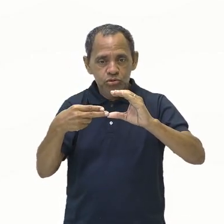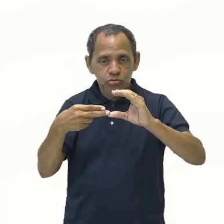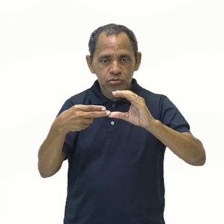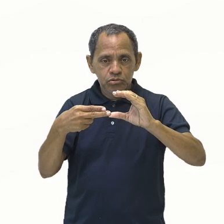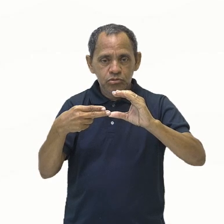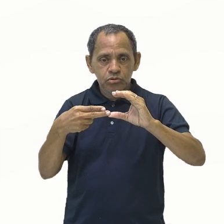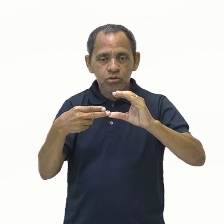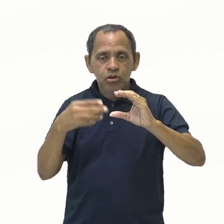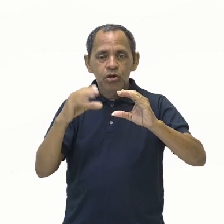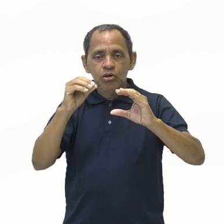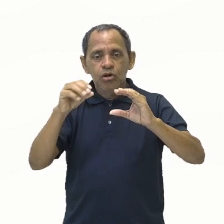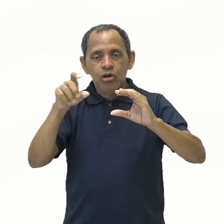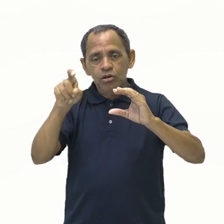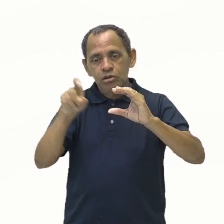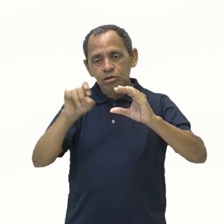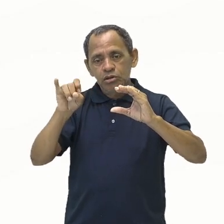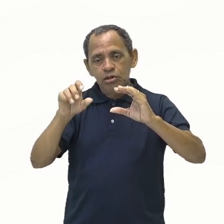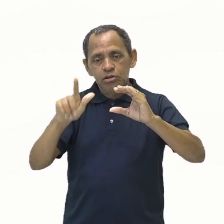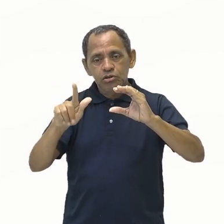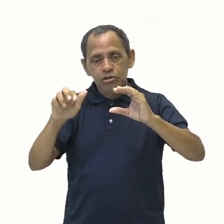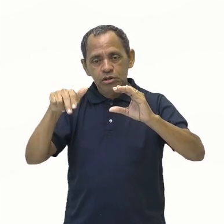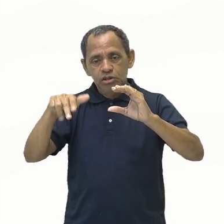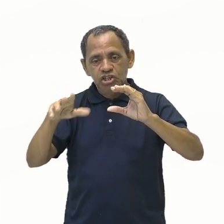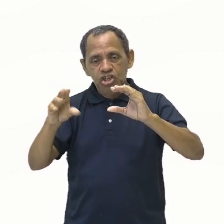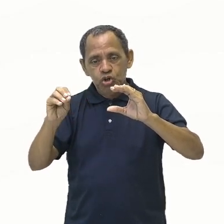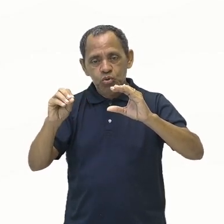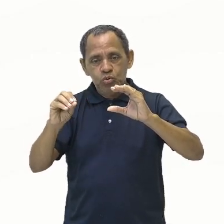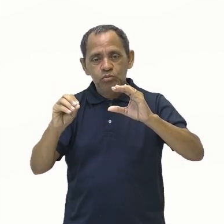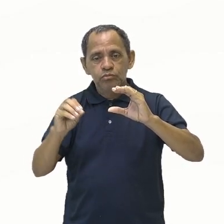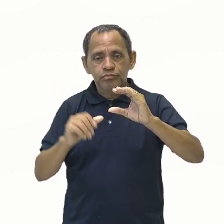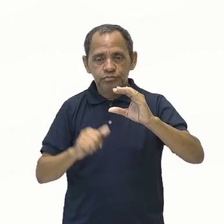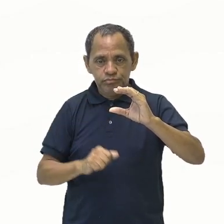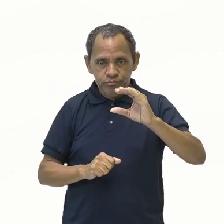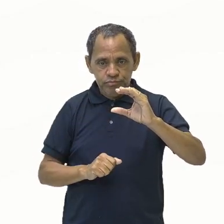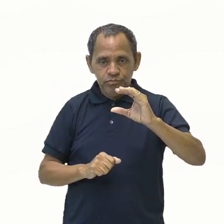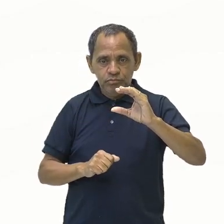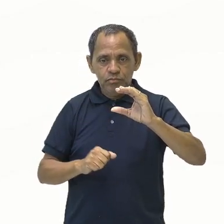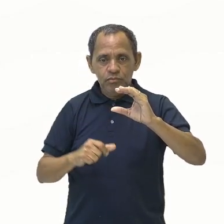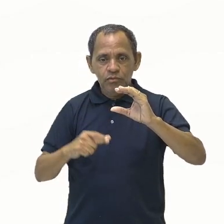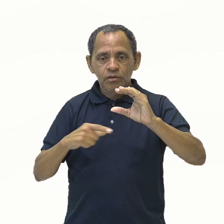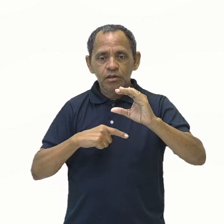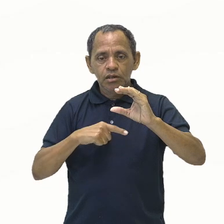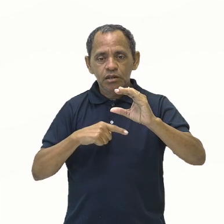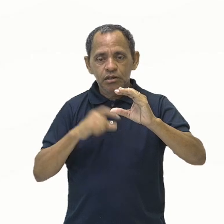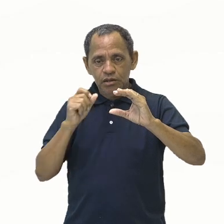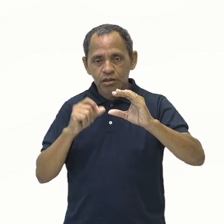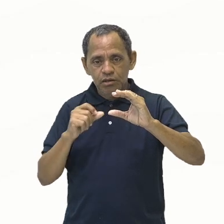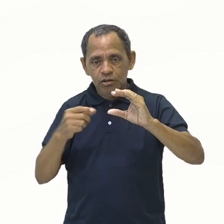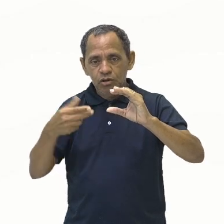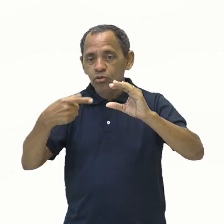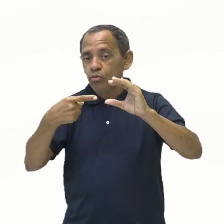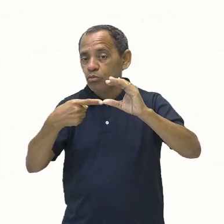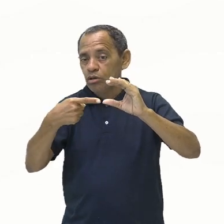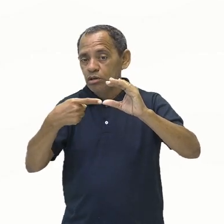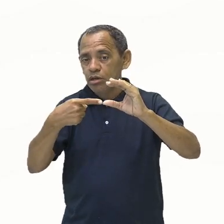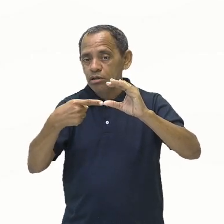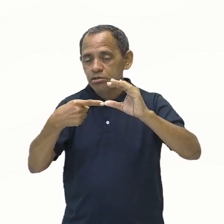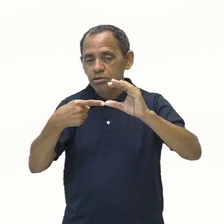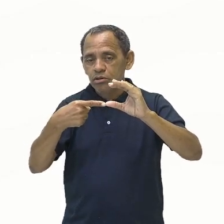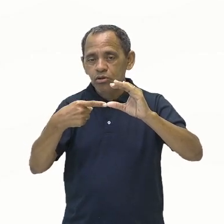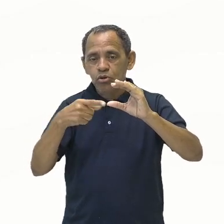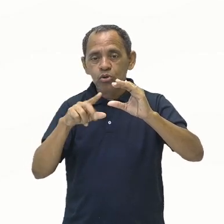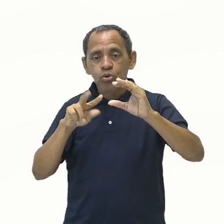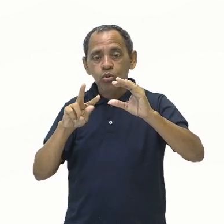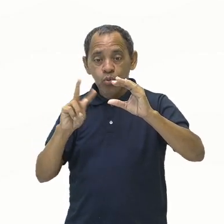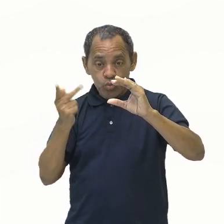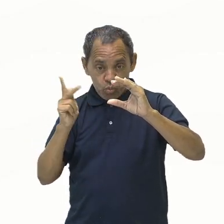gente vai analisar essa estrutura, esse oxigênio está fazendo uma ligação com o hidrogênio